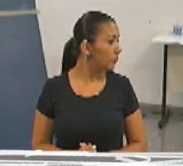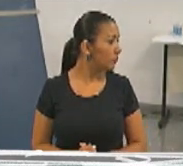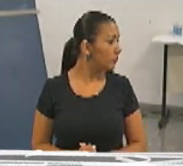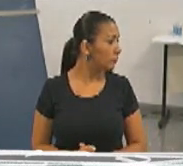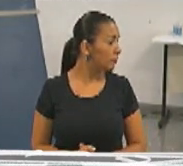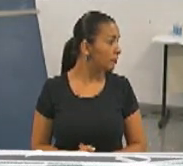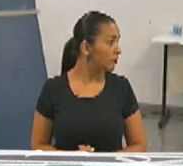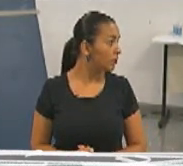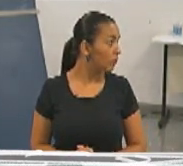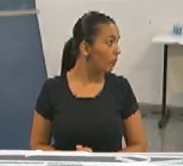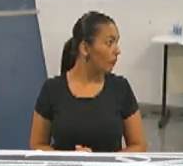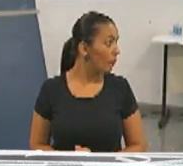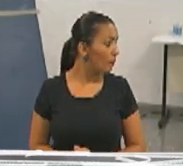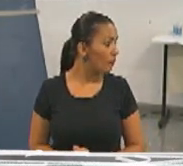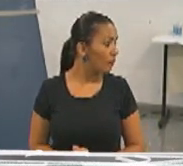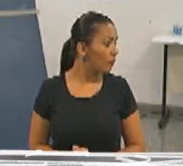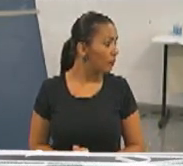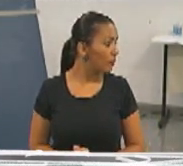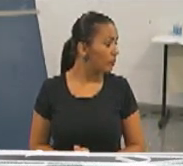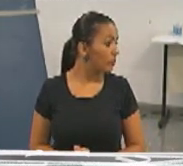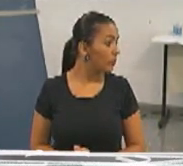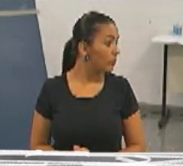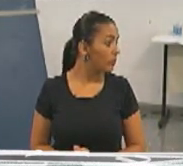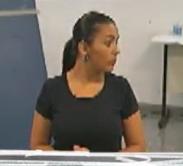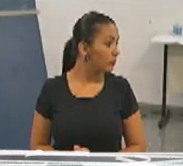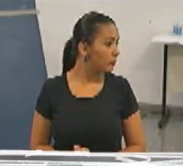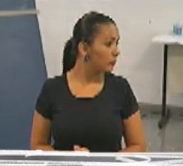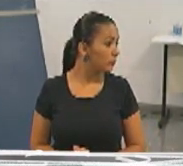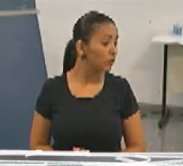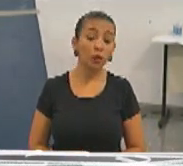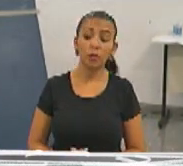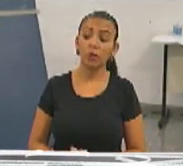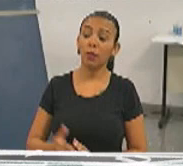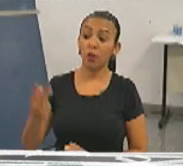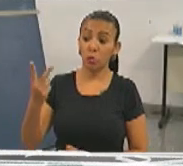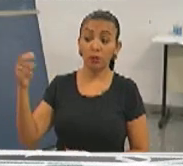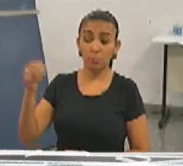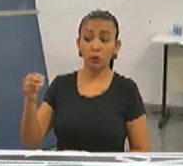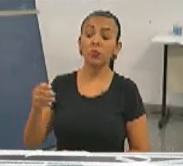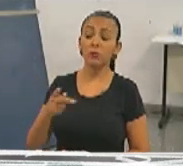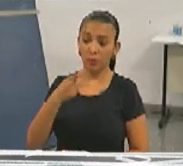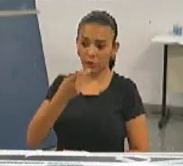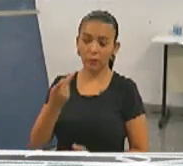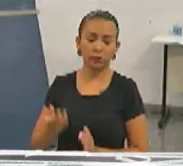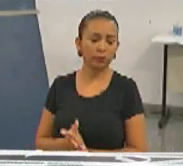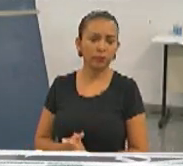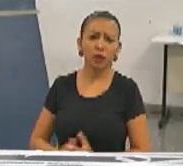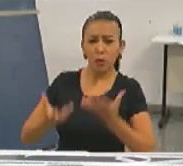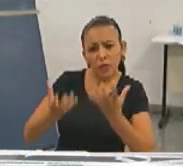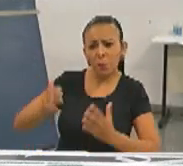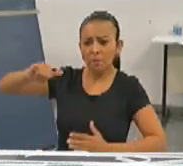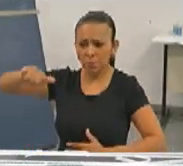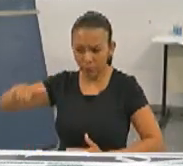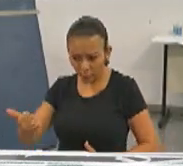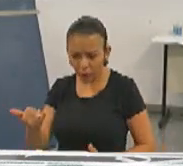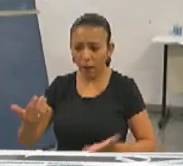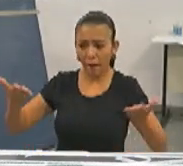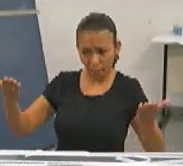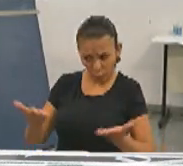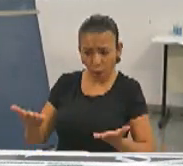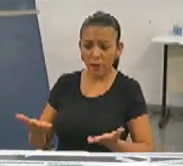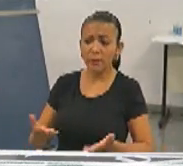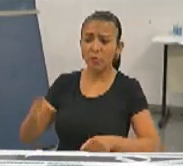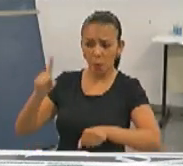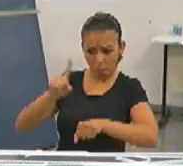O candidato tem um minuto para réplicas, dois minutos para réplica, por favor. Eu queria aproveitar a tréplica,